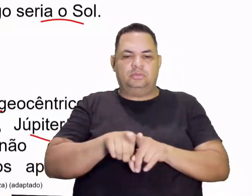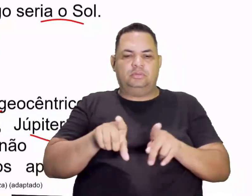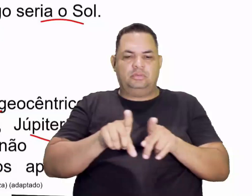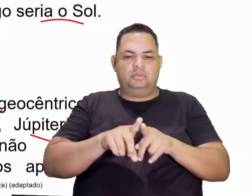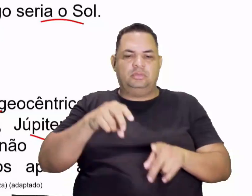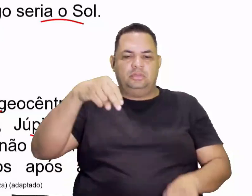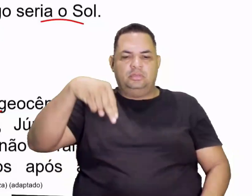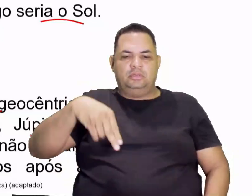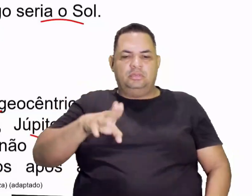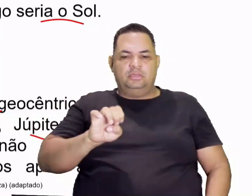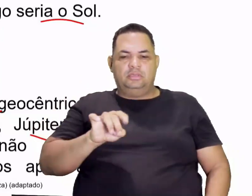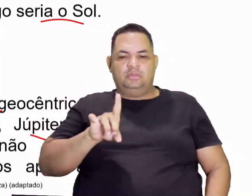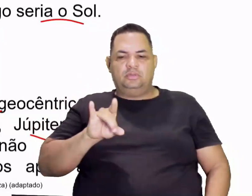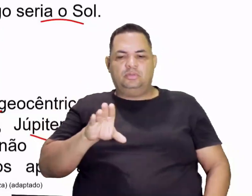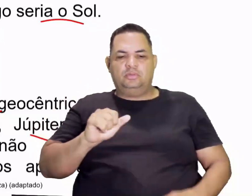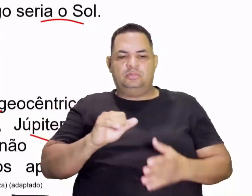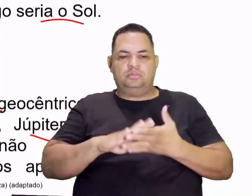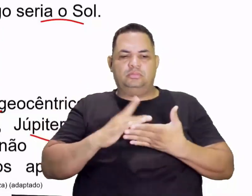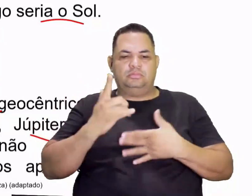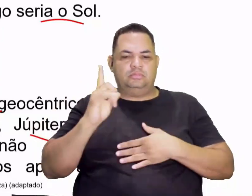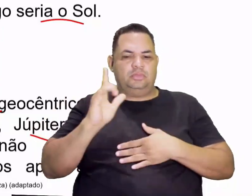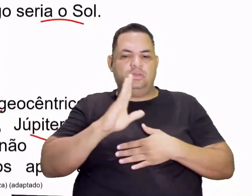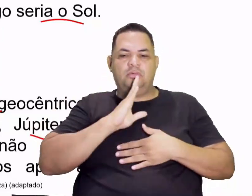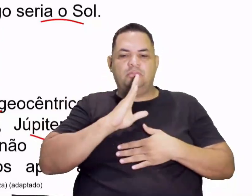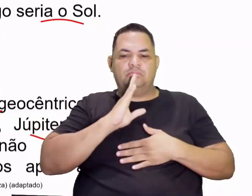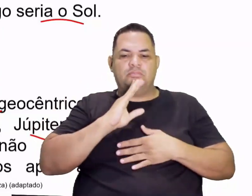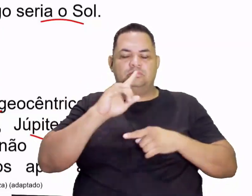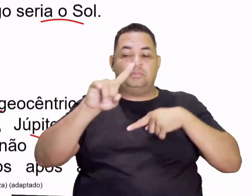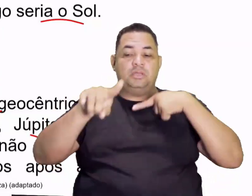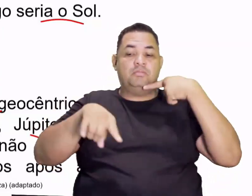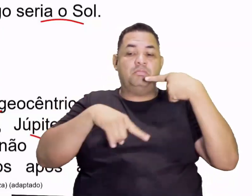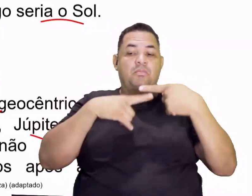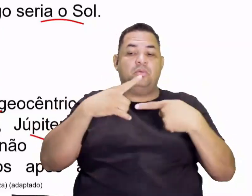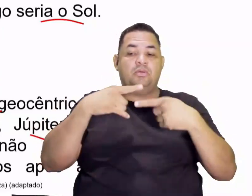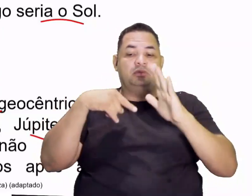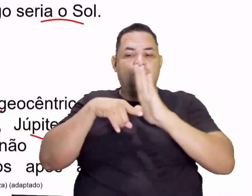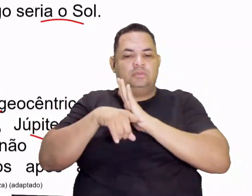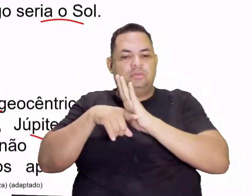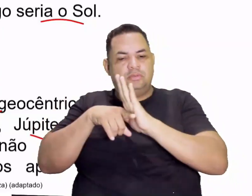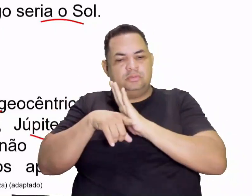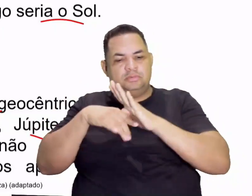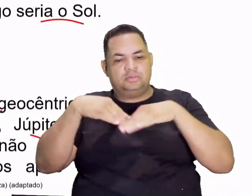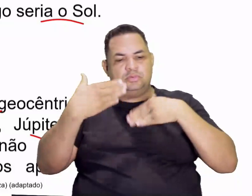conhecidos, pois só foram descobertos após a invenção do telescópio. Com Galileu lá.